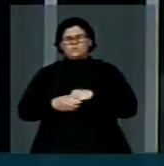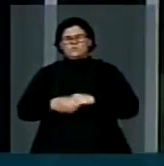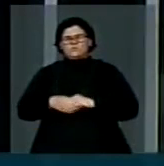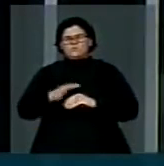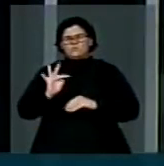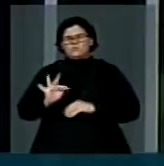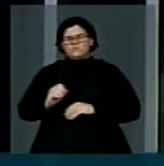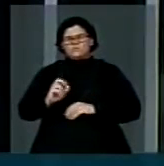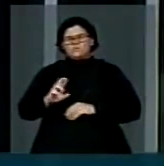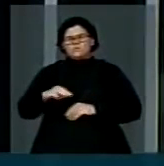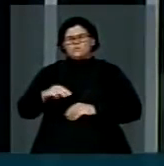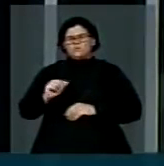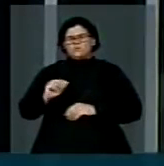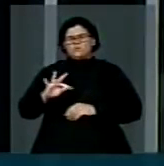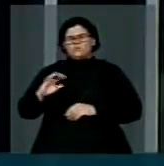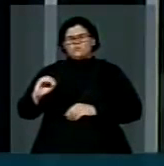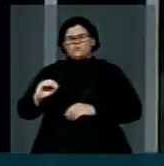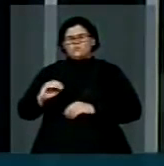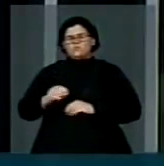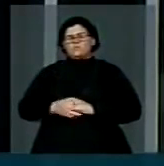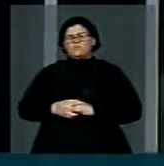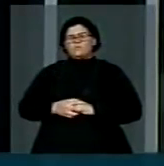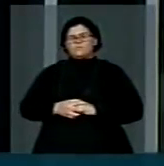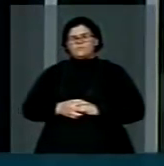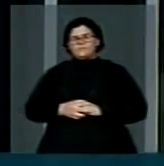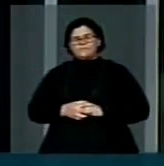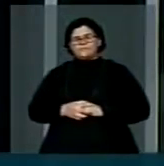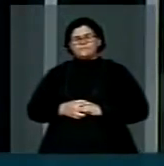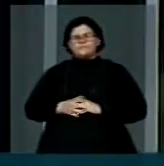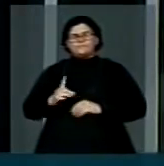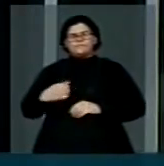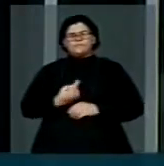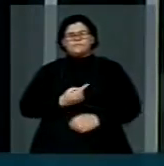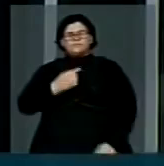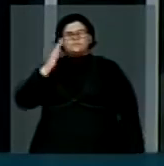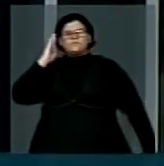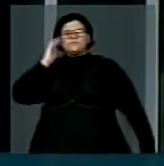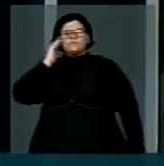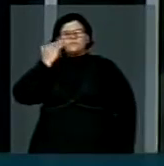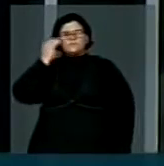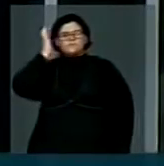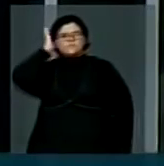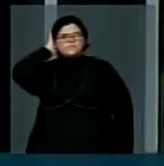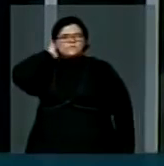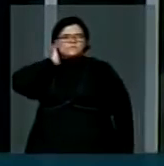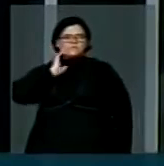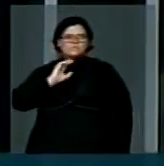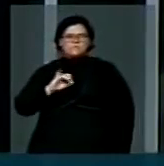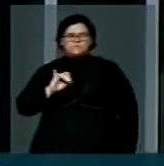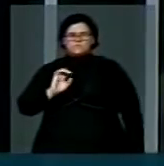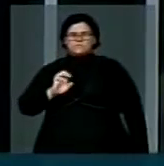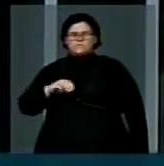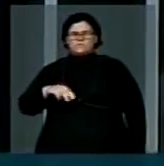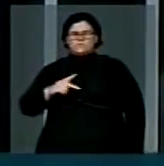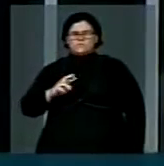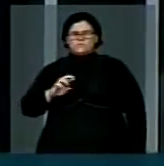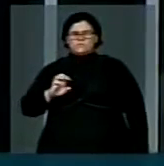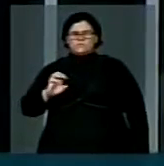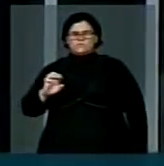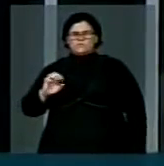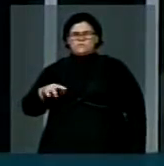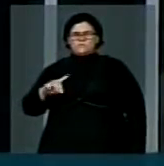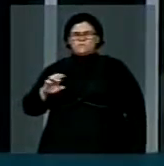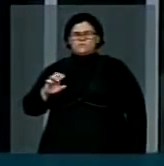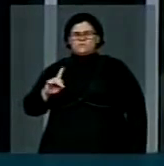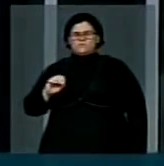formato de acordo diretamente entre as partes interessadas. Nós entendemos que o empreendedorismo, marcado por clareza e